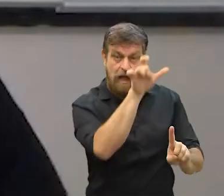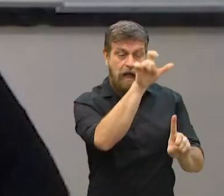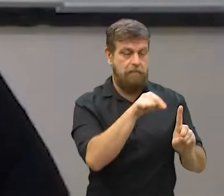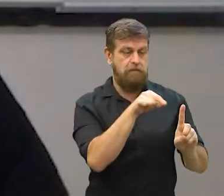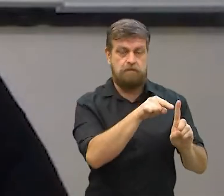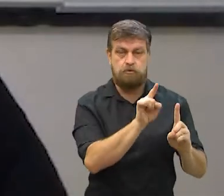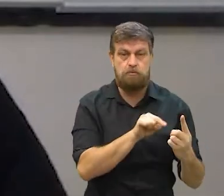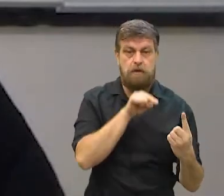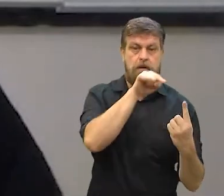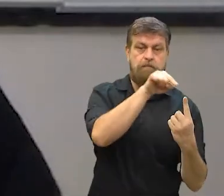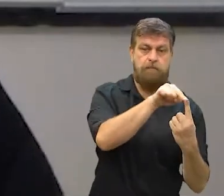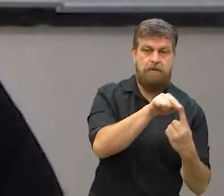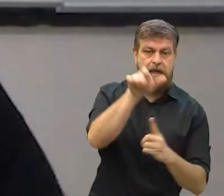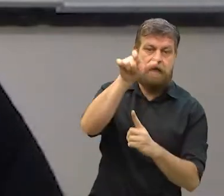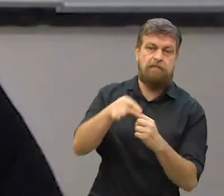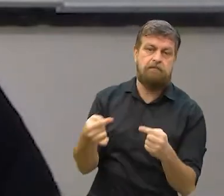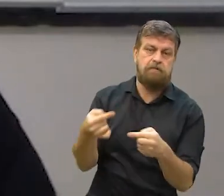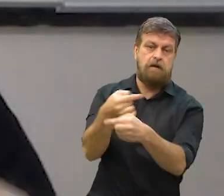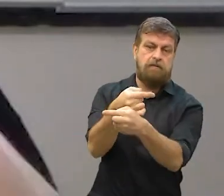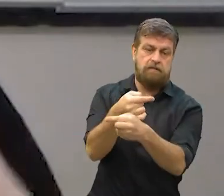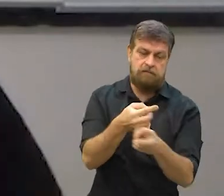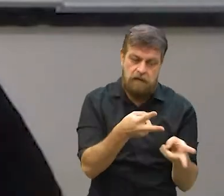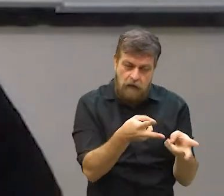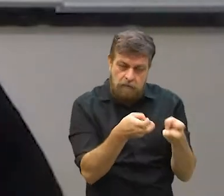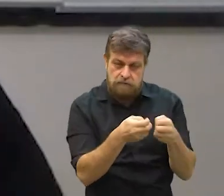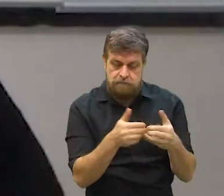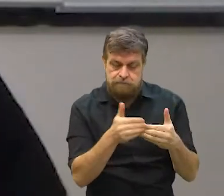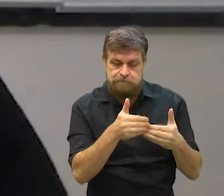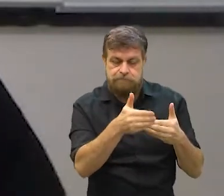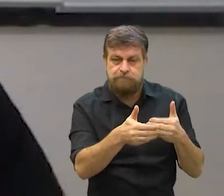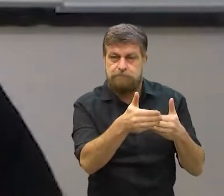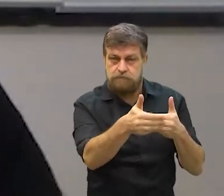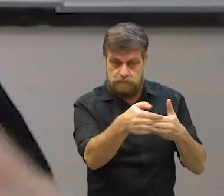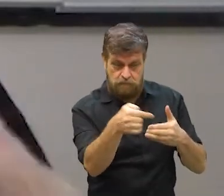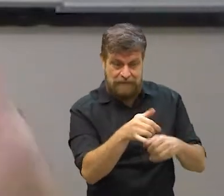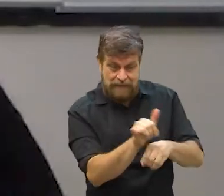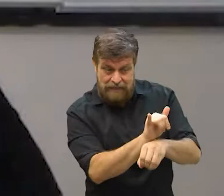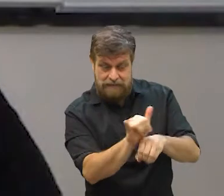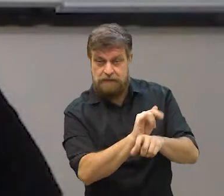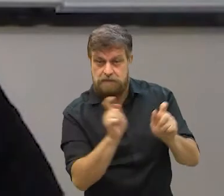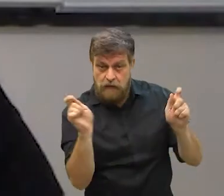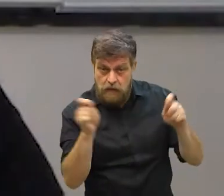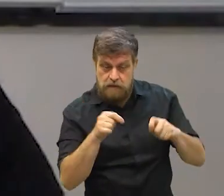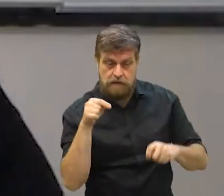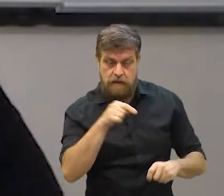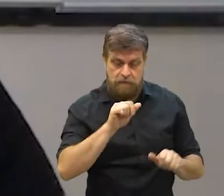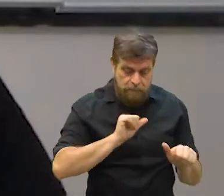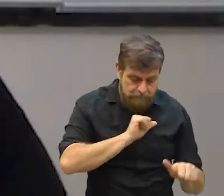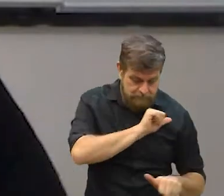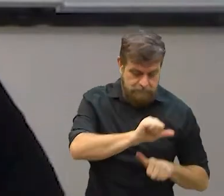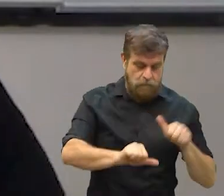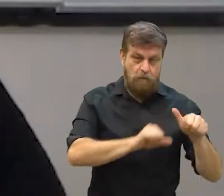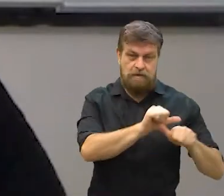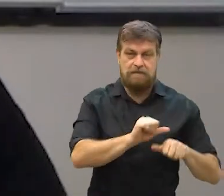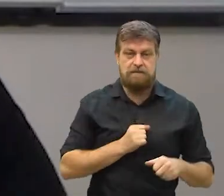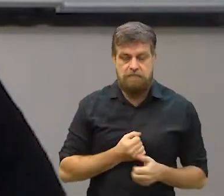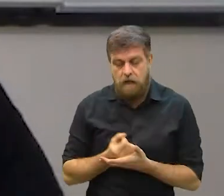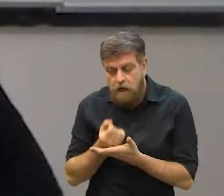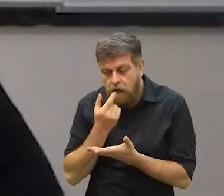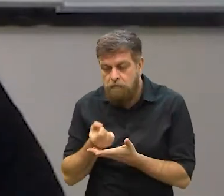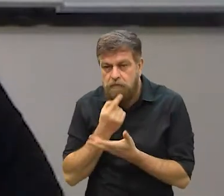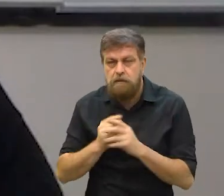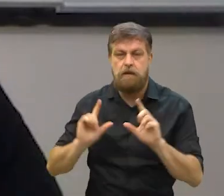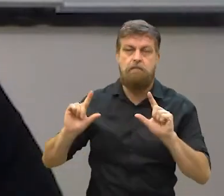resposta do paciente, é que você vai ver mais para frente as possibilidades de mudança, de diminuição de